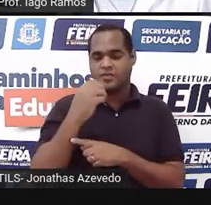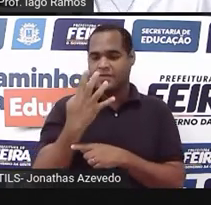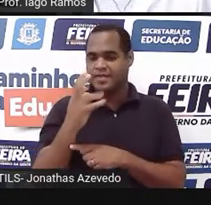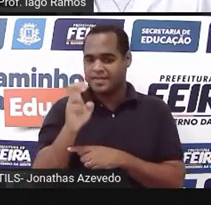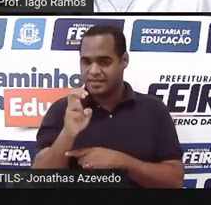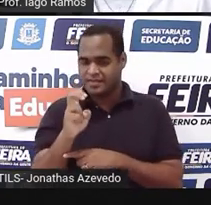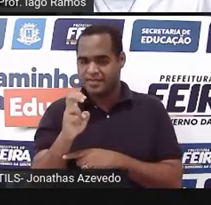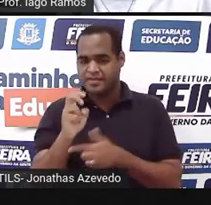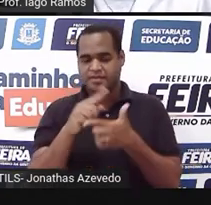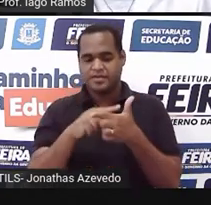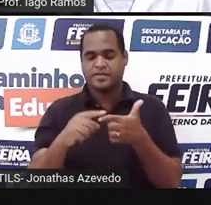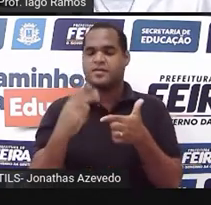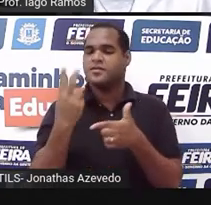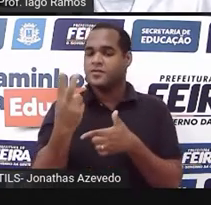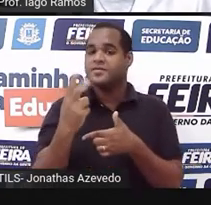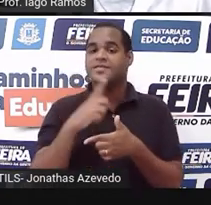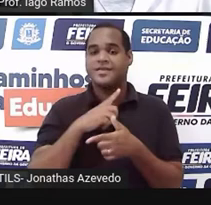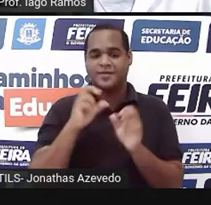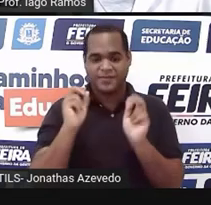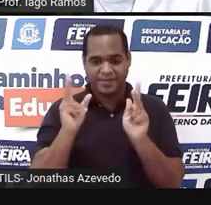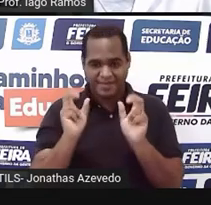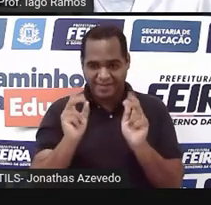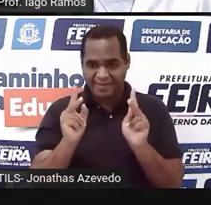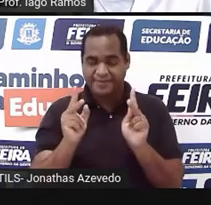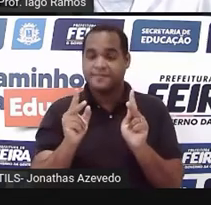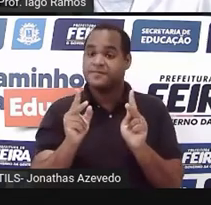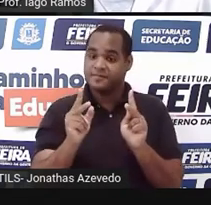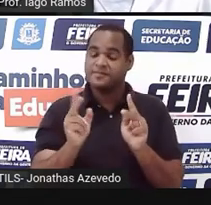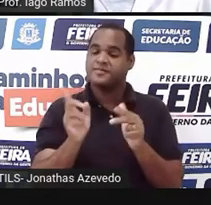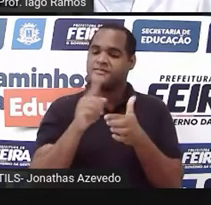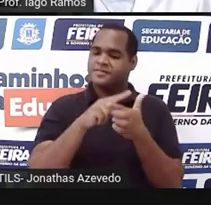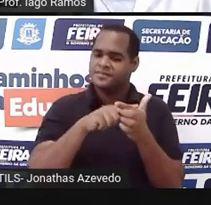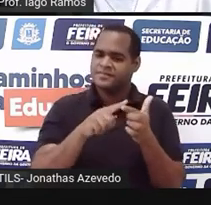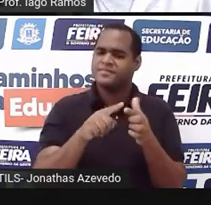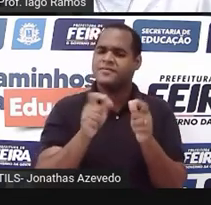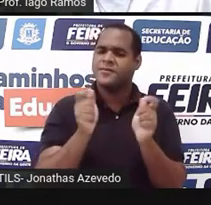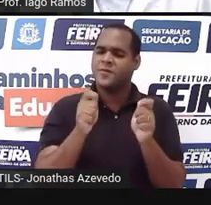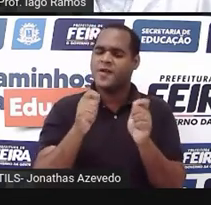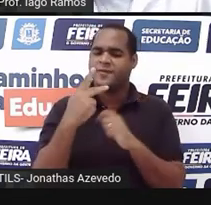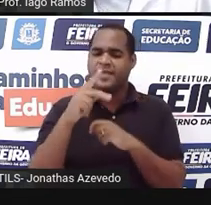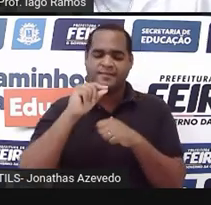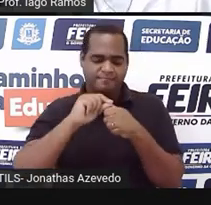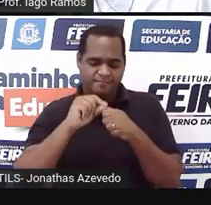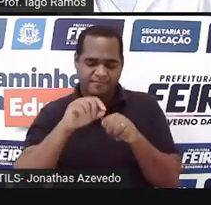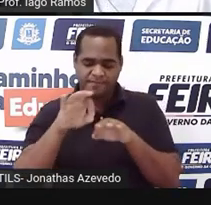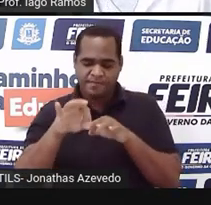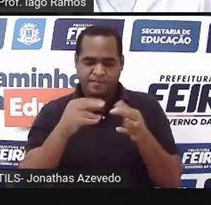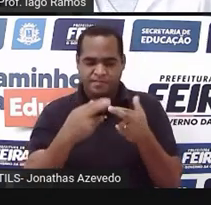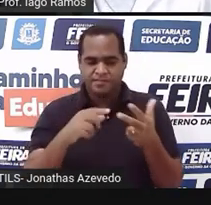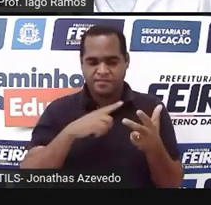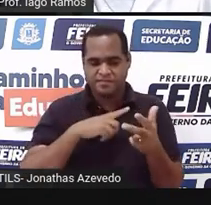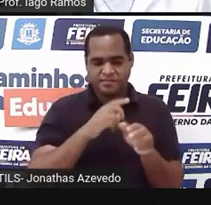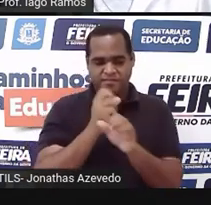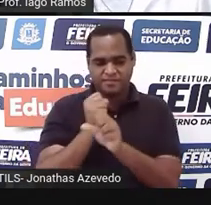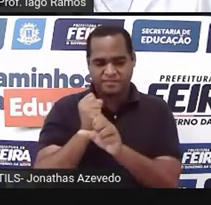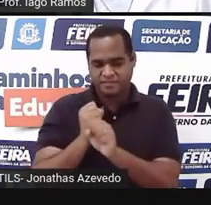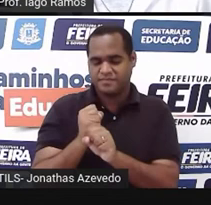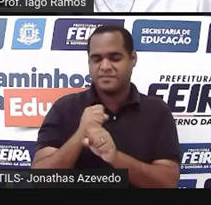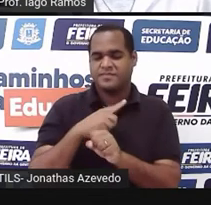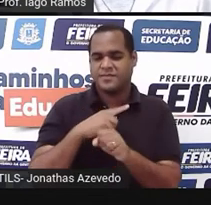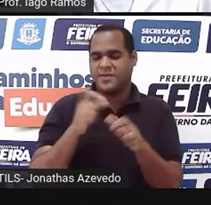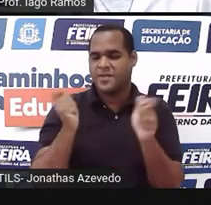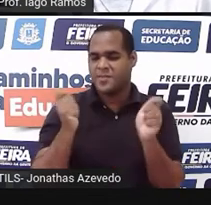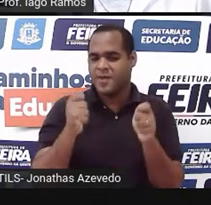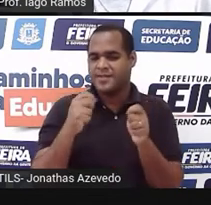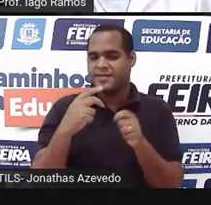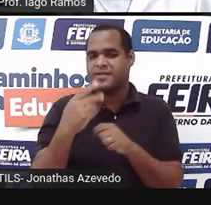/ 2 ok essa divisão fazendo todas as contas que precisa ser feitas ali